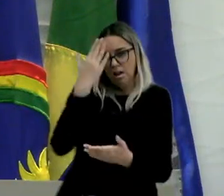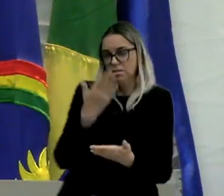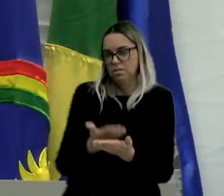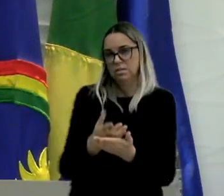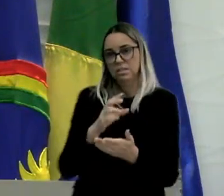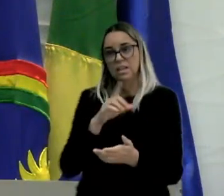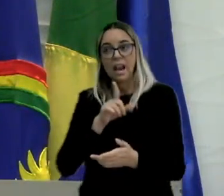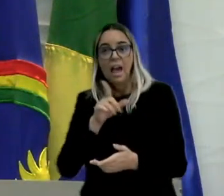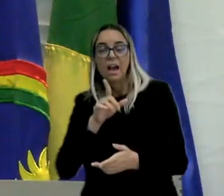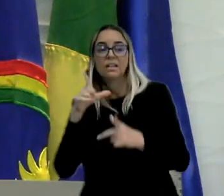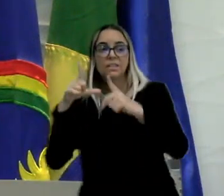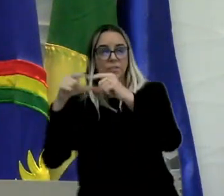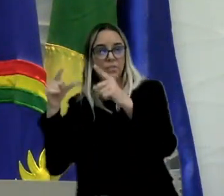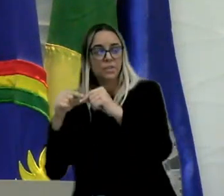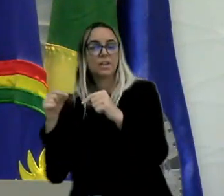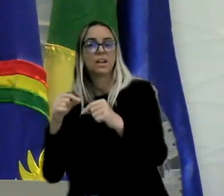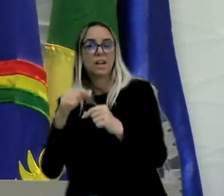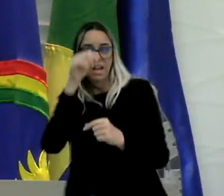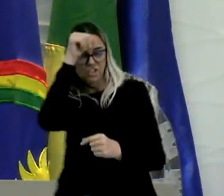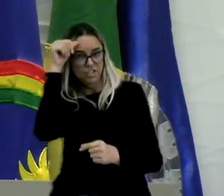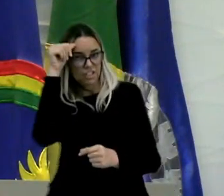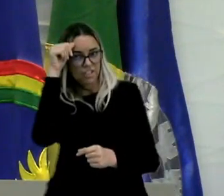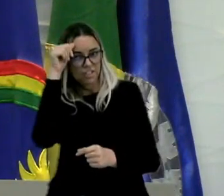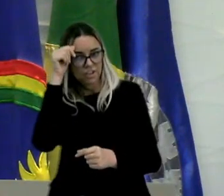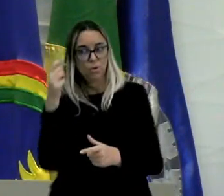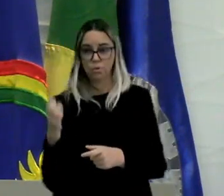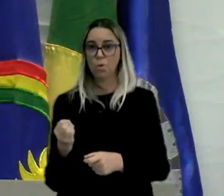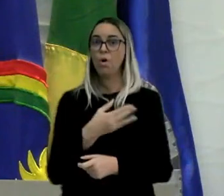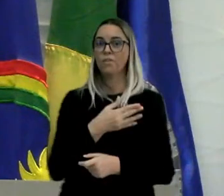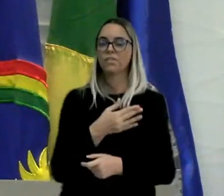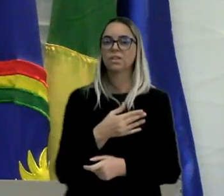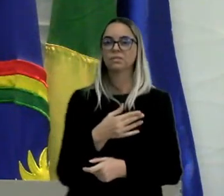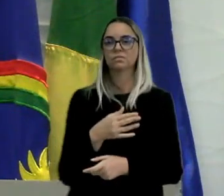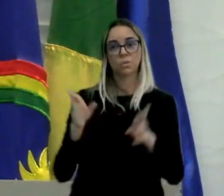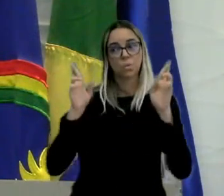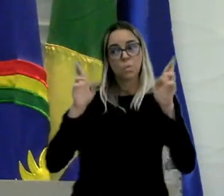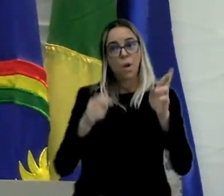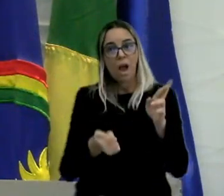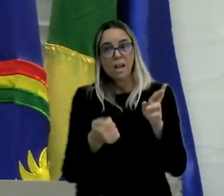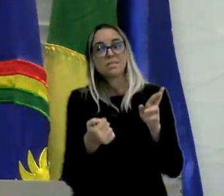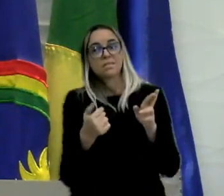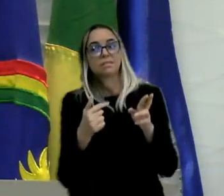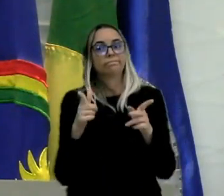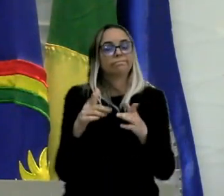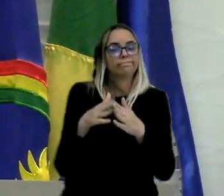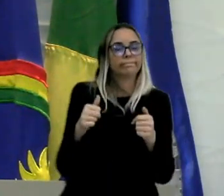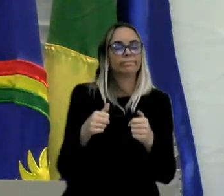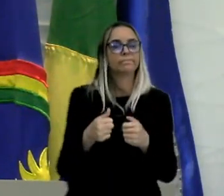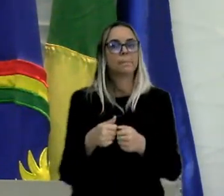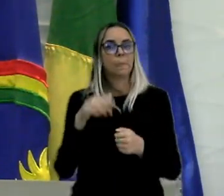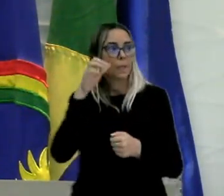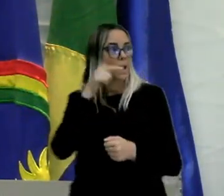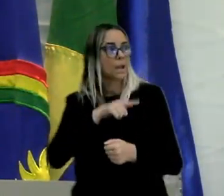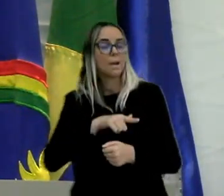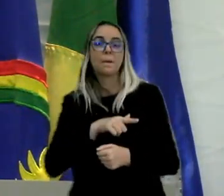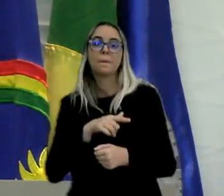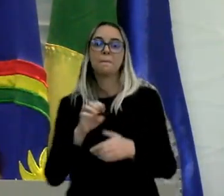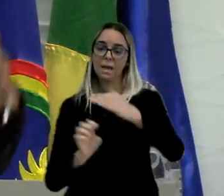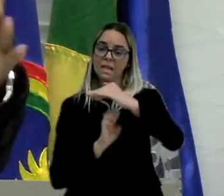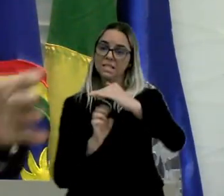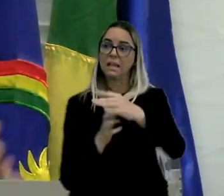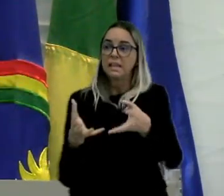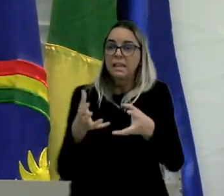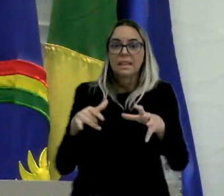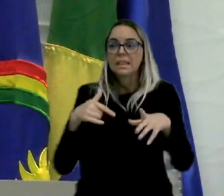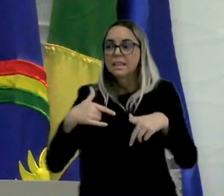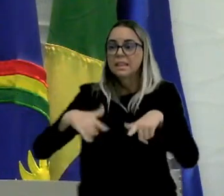vamos ter novidade tava para sair a licitação eu acredito que sai a licitação ganha uma empresa que queira trabalhar